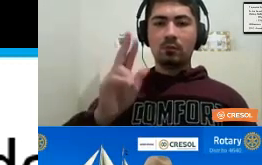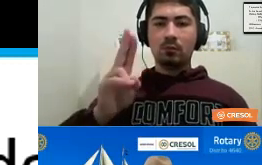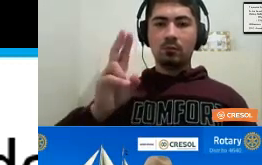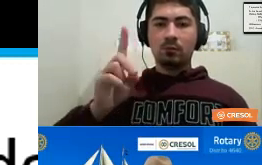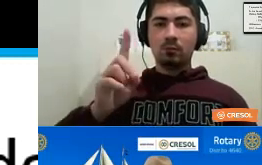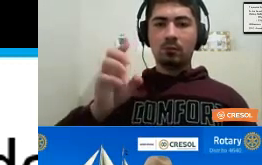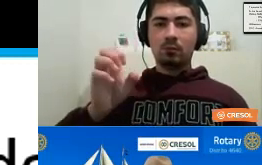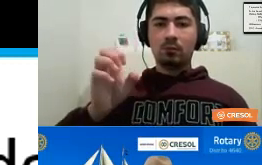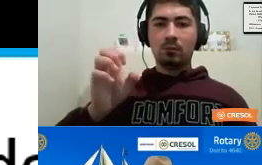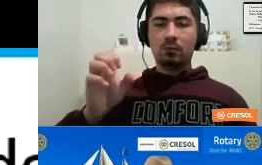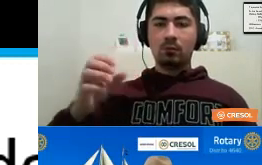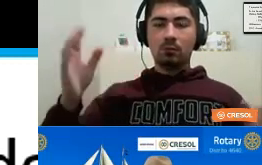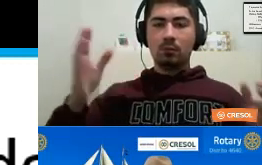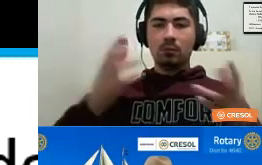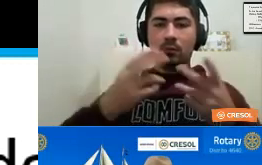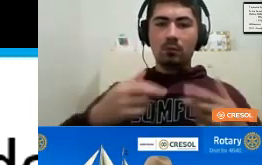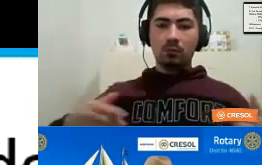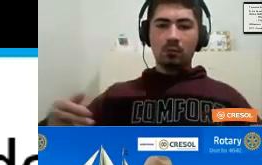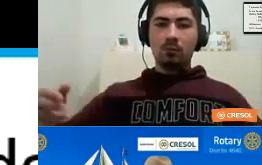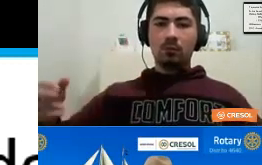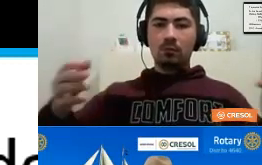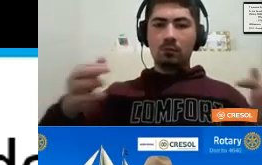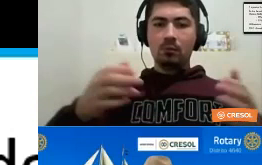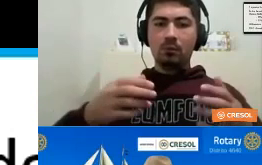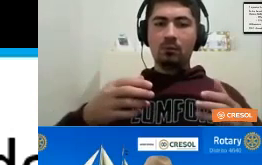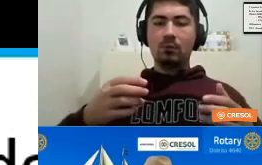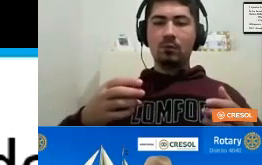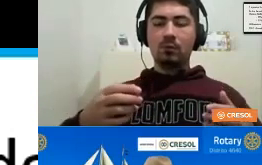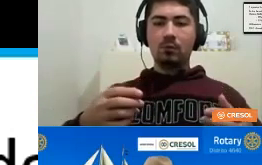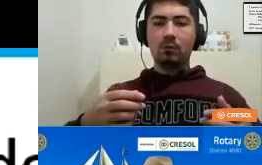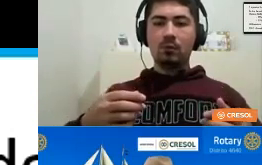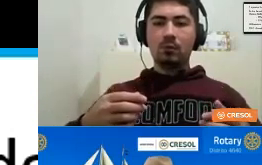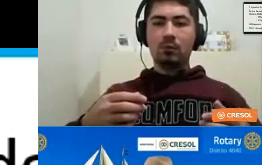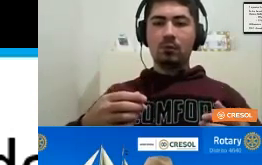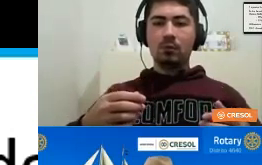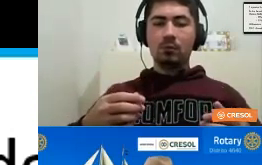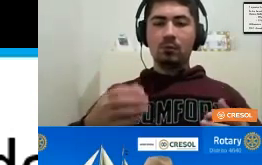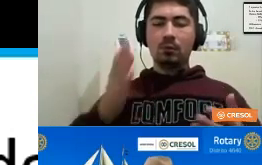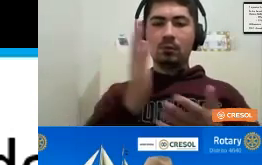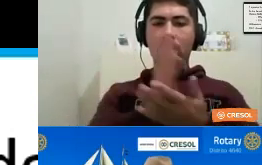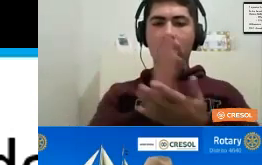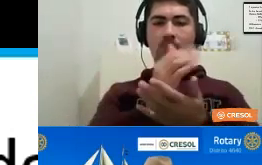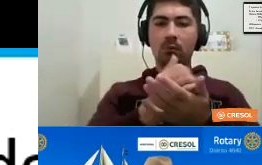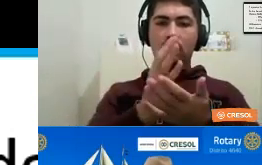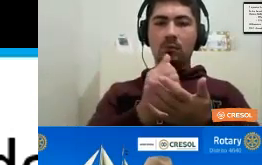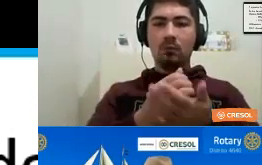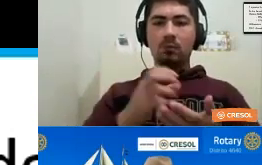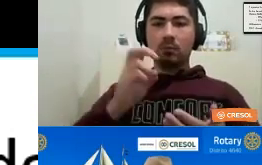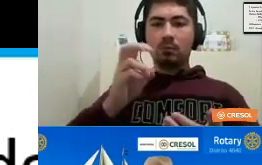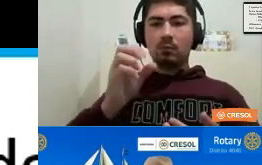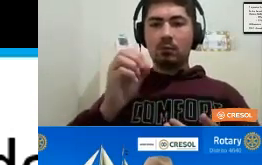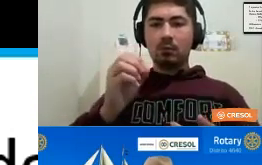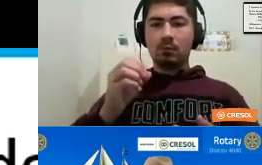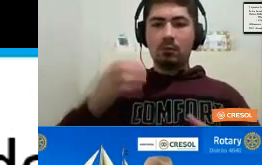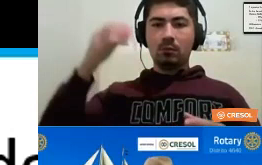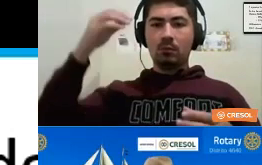rotário, as doações de todos os Rotary Clubes do fundo anual, elas são divididas, então, em 50% que é acreditado no